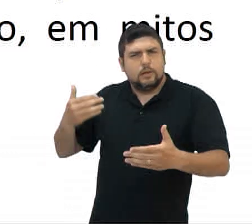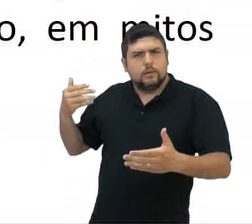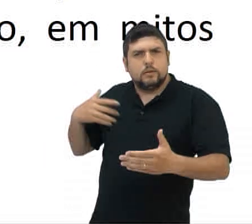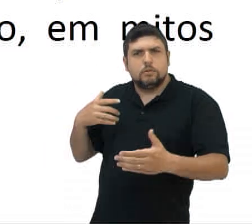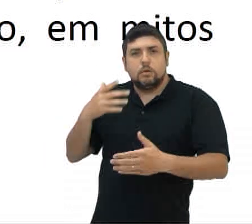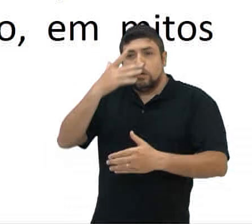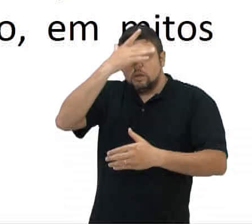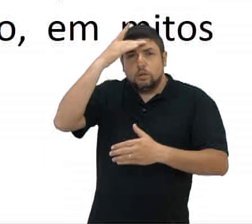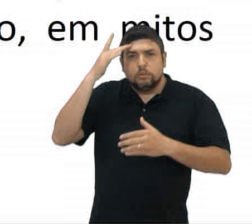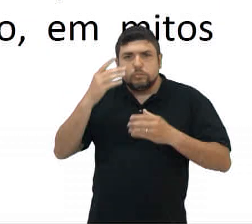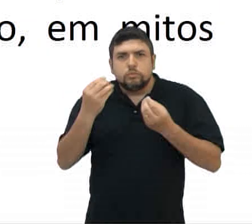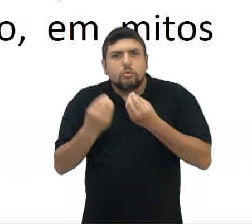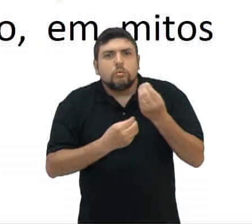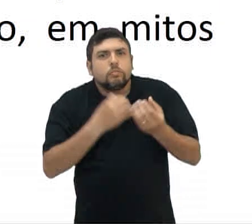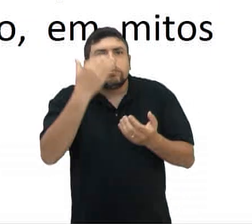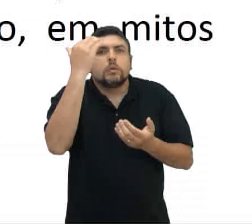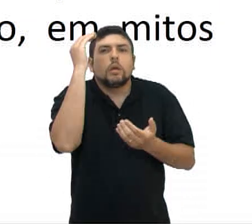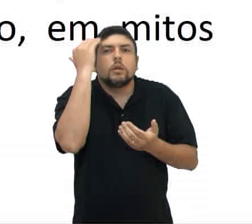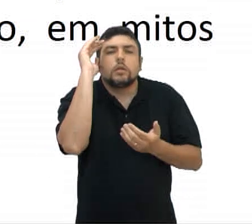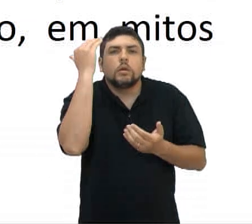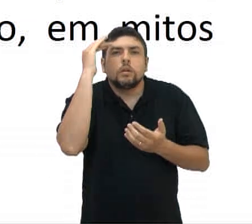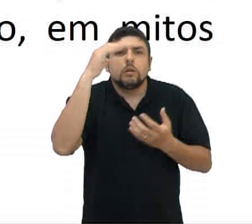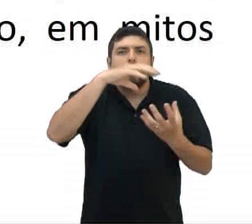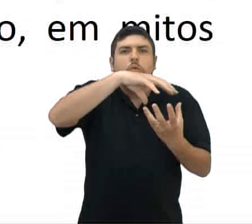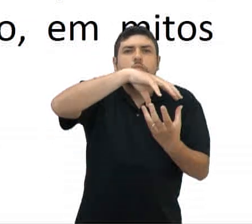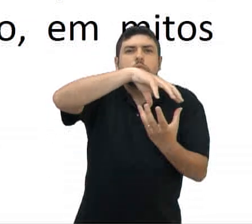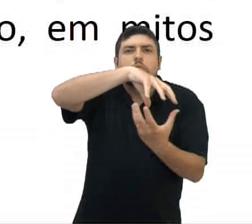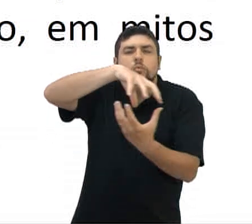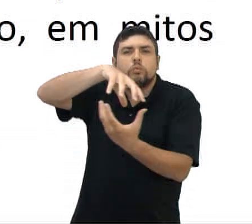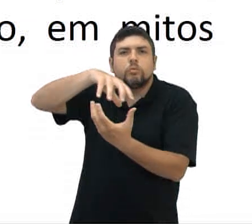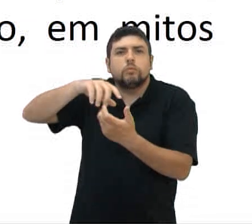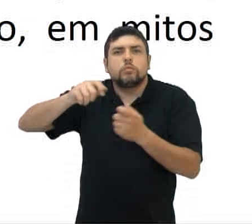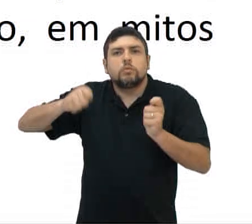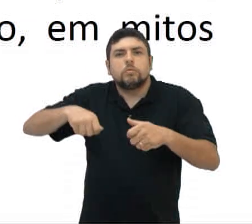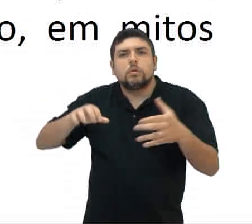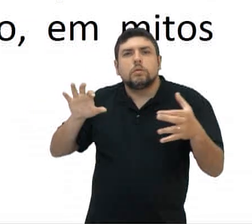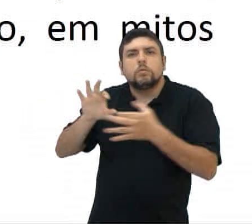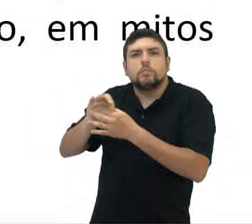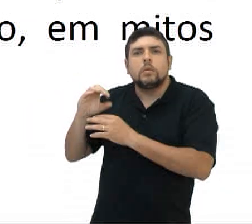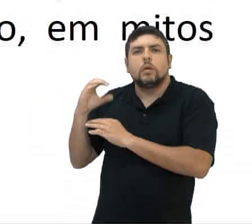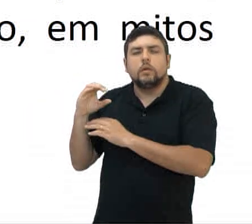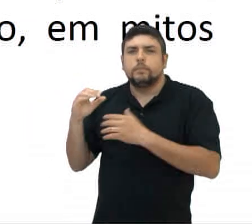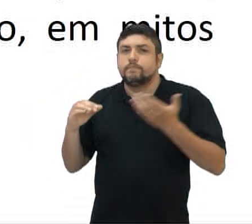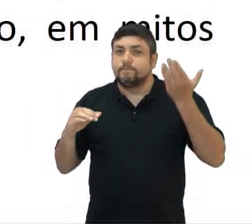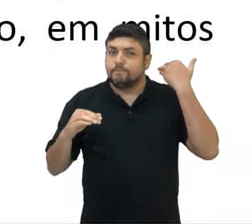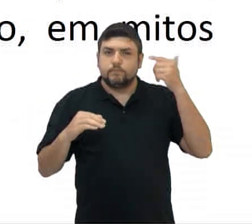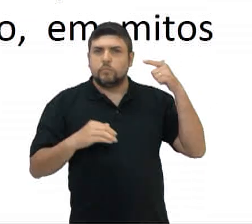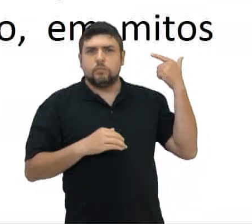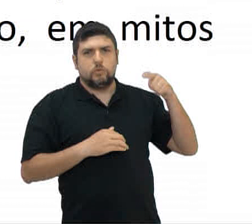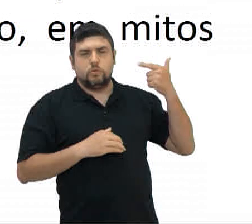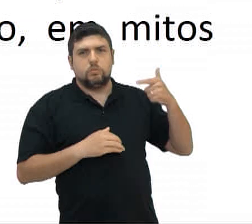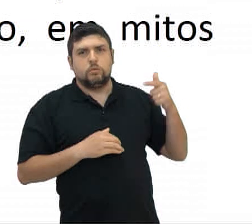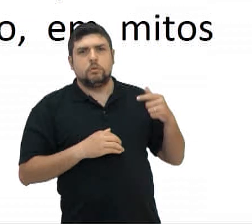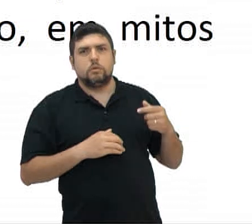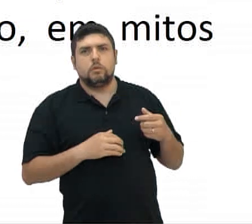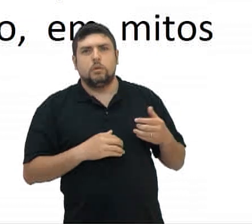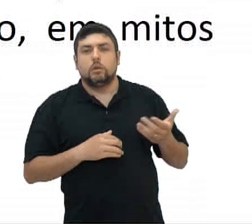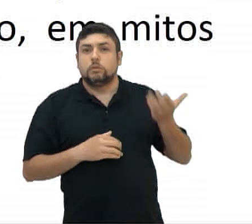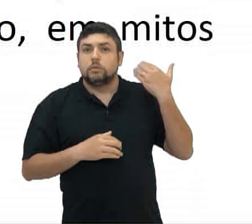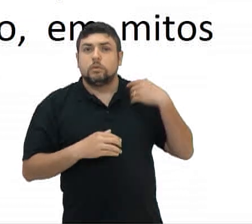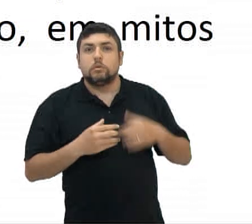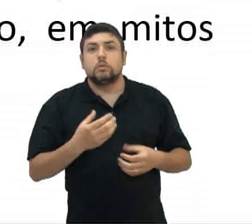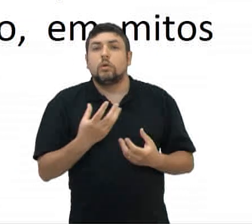com a ciência para entender o mundo, sobretudo social, que é o que queremos compreender. Dessa maneira, muitas pessoas no passado